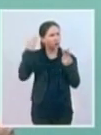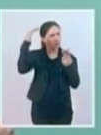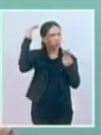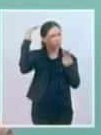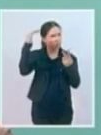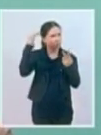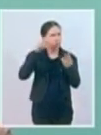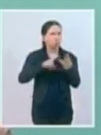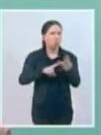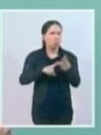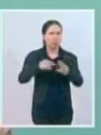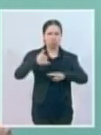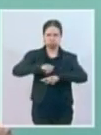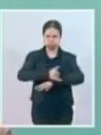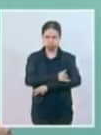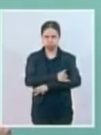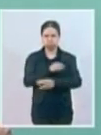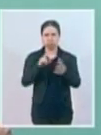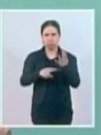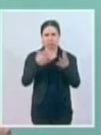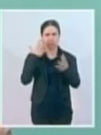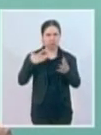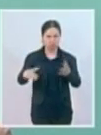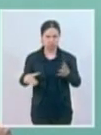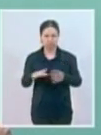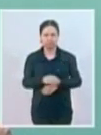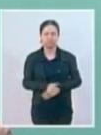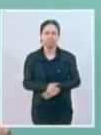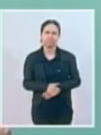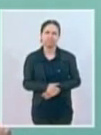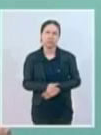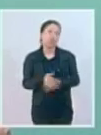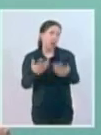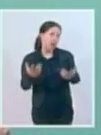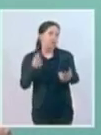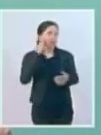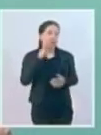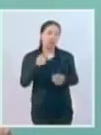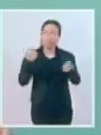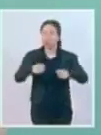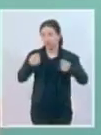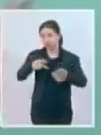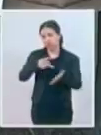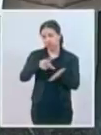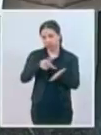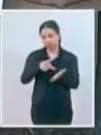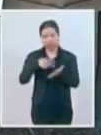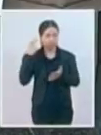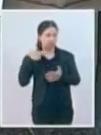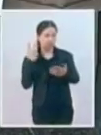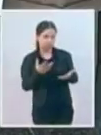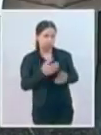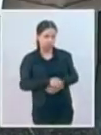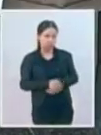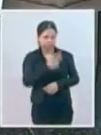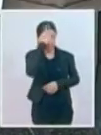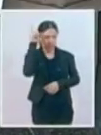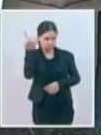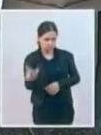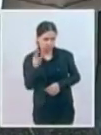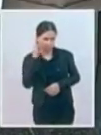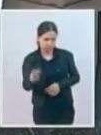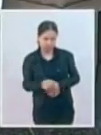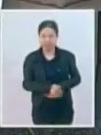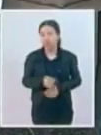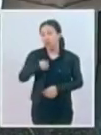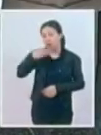1 obeso e 1 infantil. É conforme a demanda também, né, sim, vereador? As poltronas tem um perfil reclináveis também. Eu sei que as